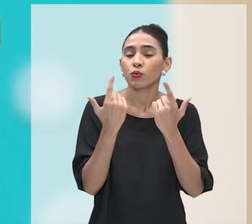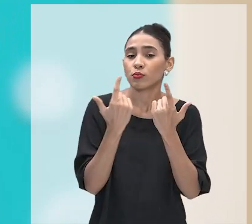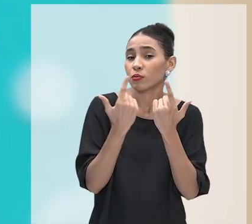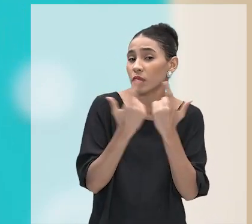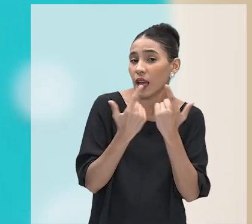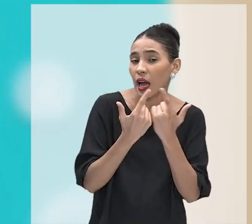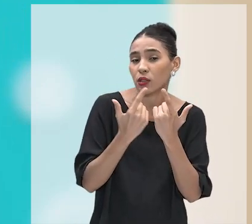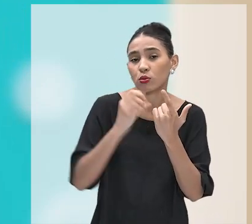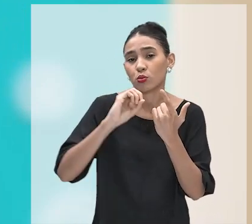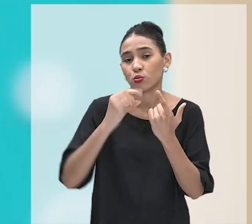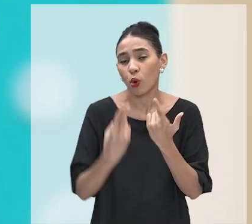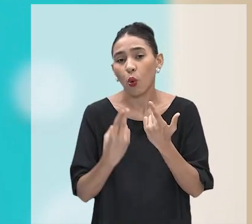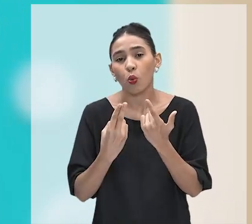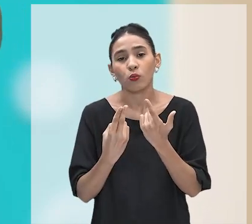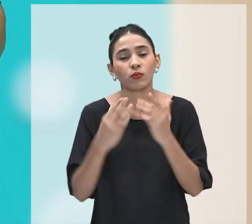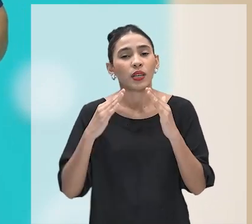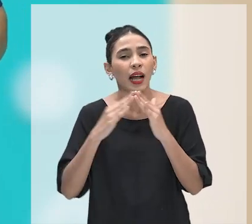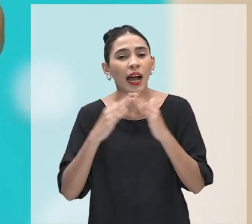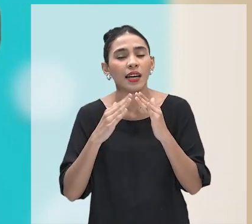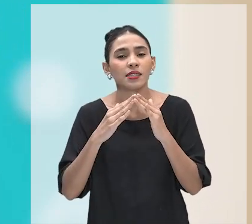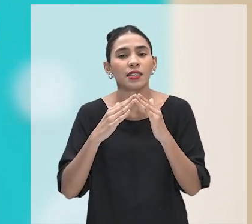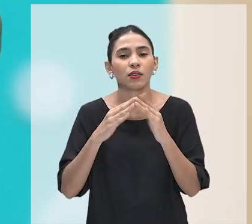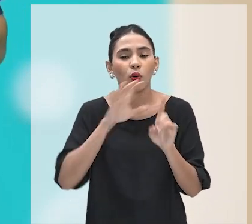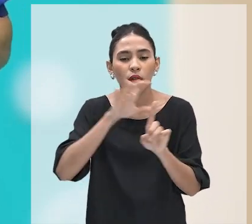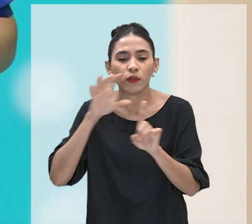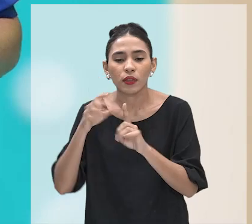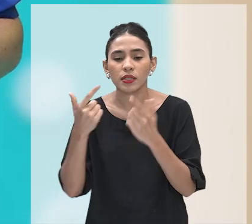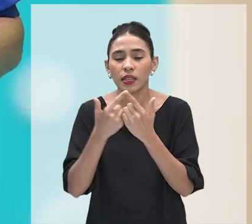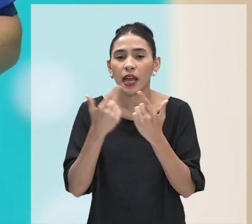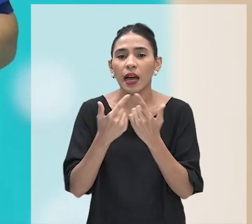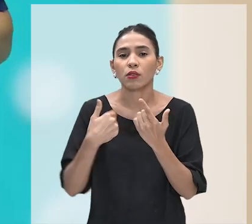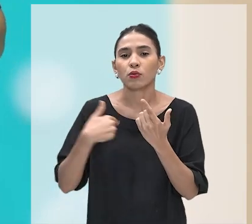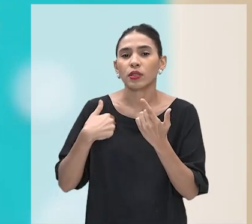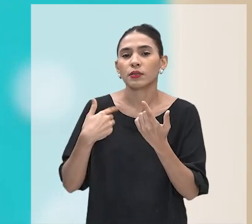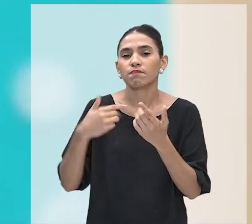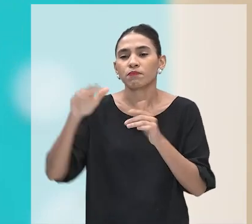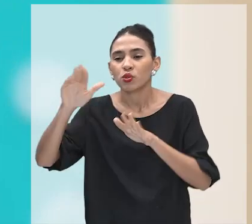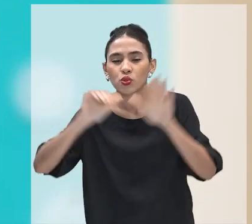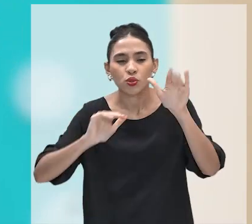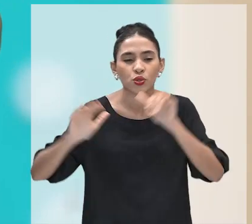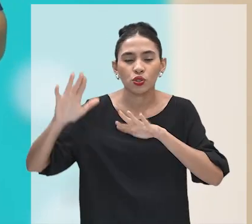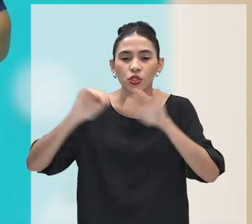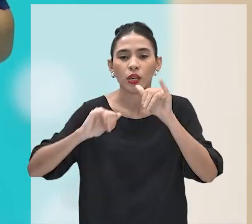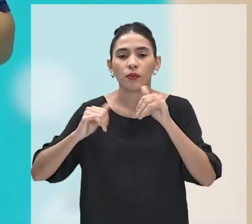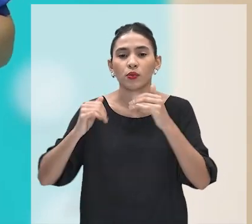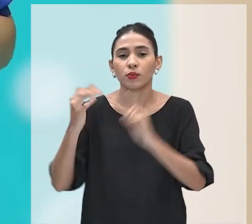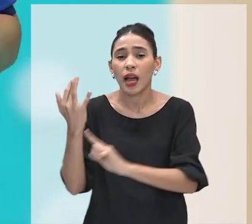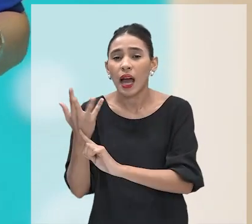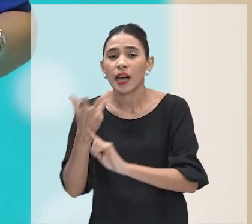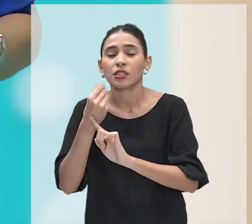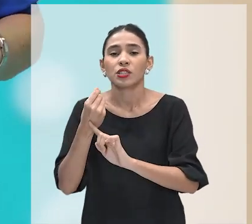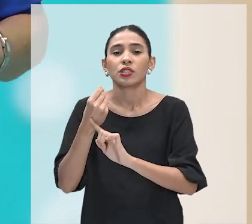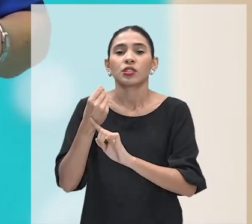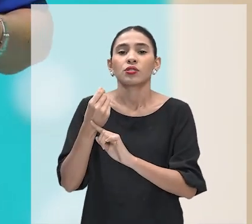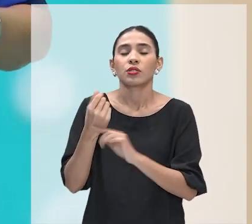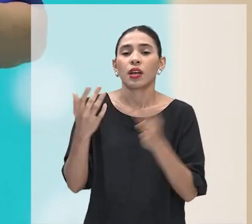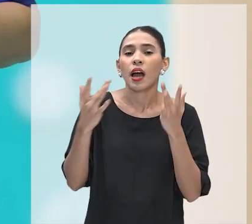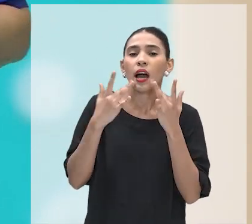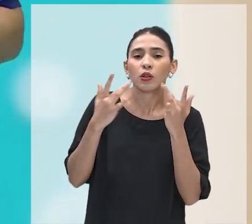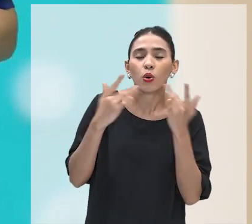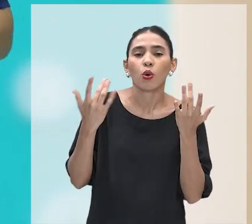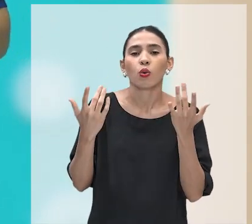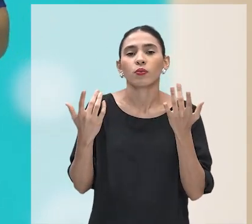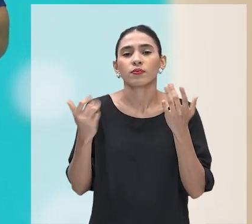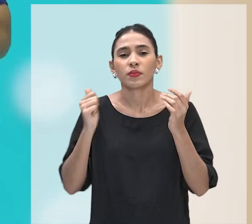vou chamar os principais artistas, pintores, artistas, não é verdade, atrizes e atores, para